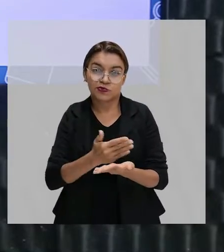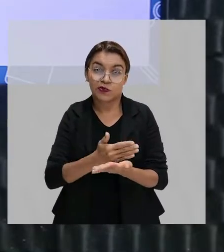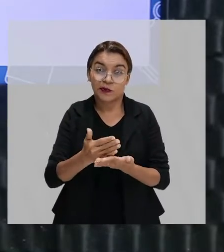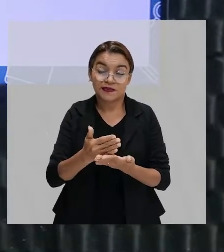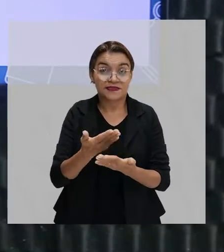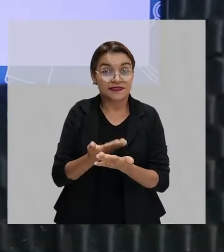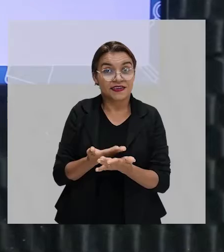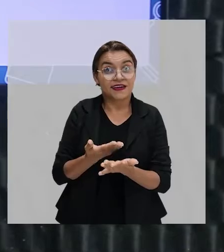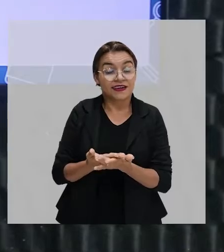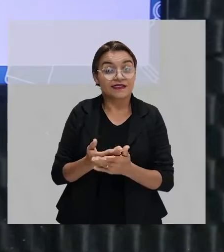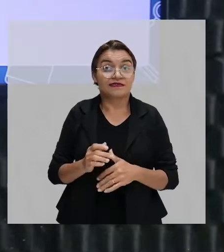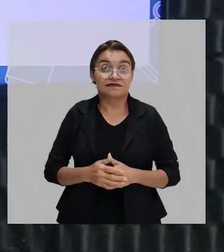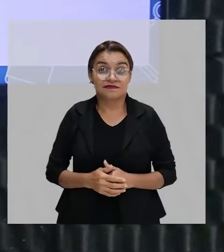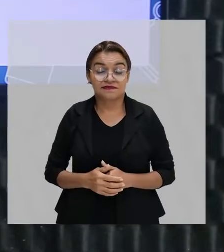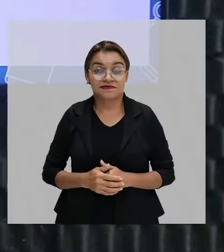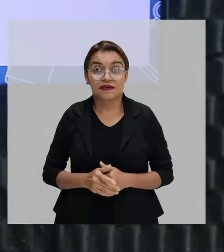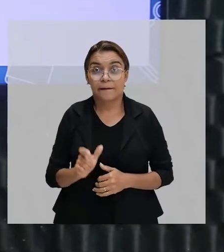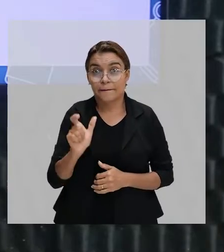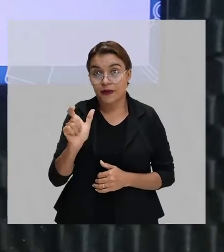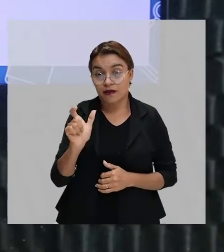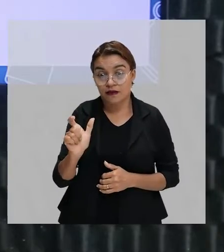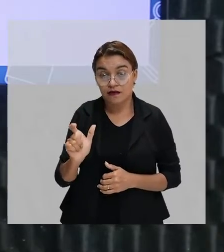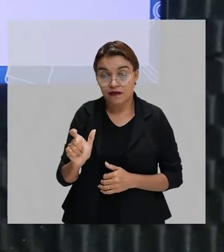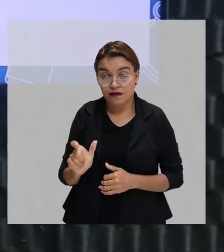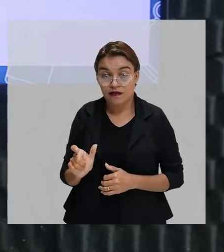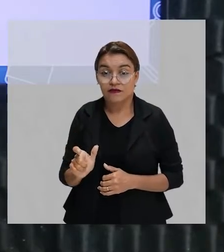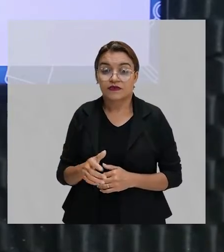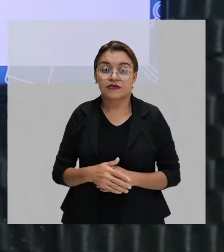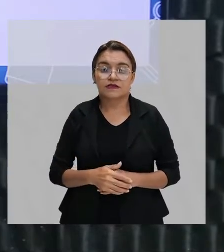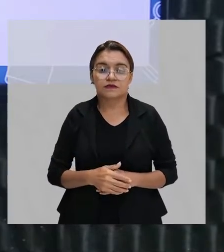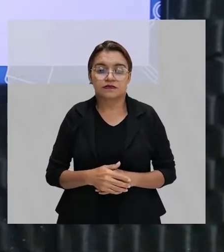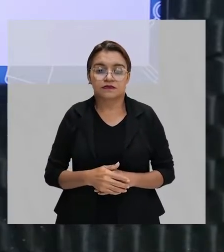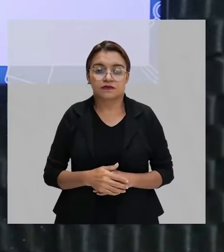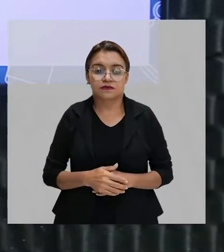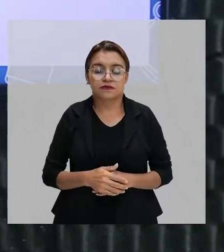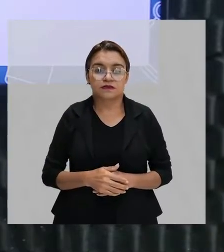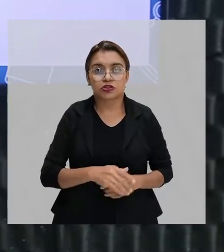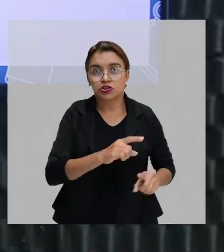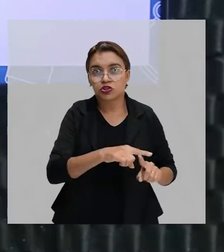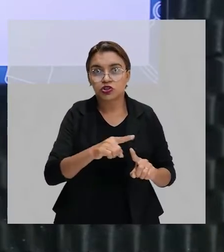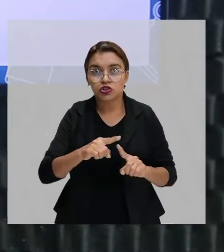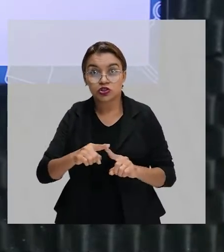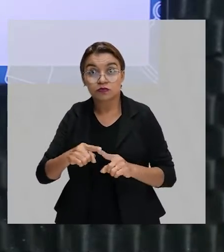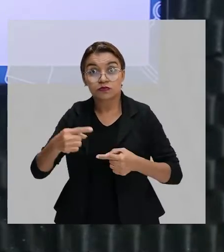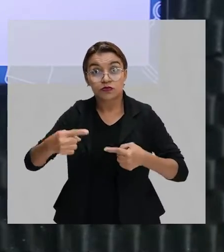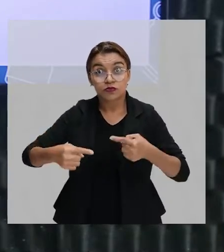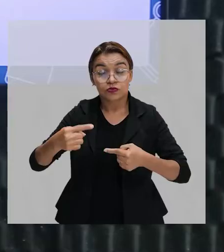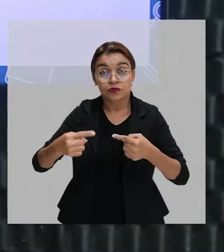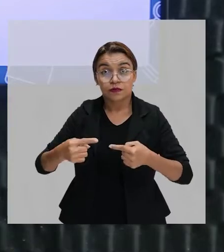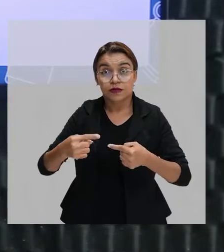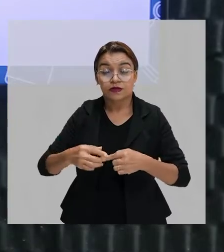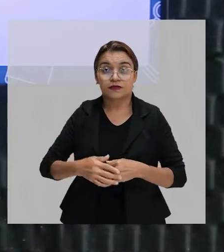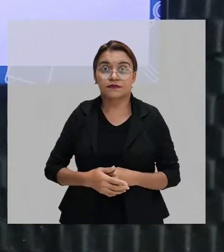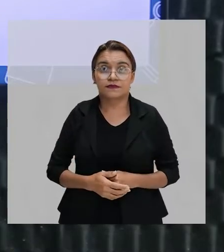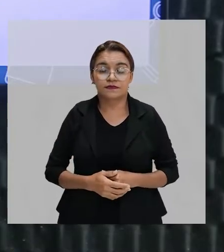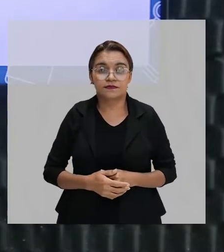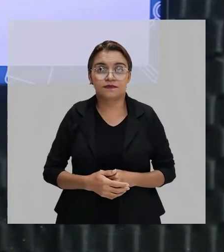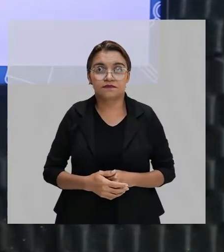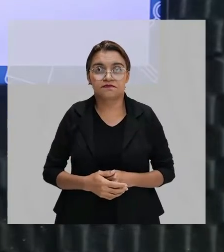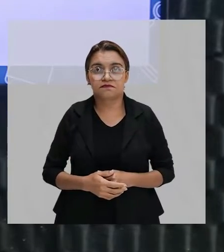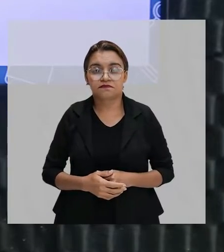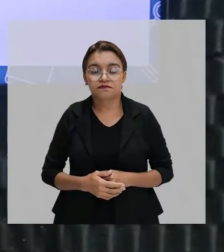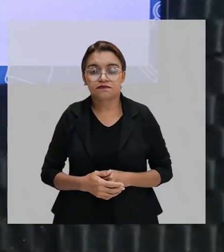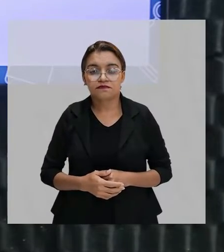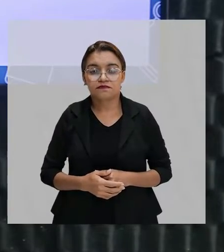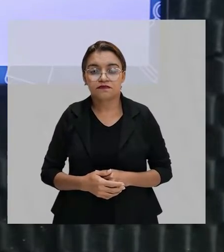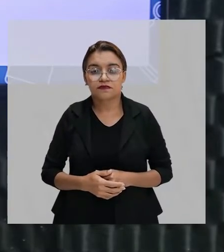o início da aula que essas expressões aqui modalidade de combate versus auto-defesa apesar de